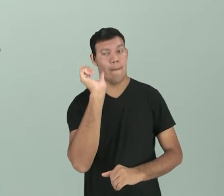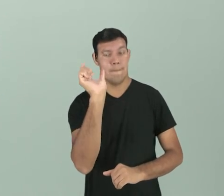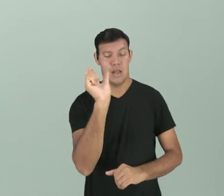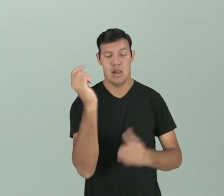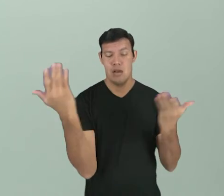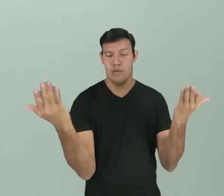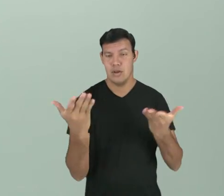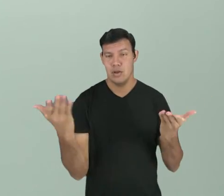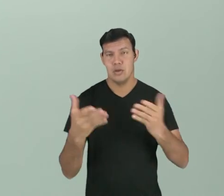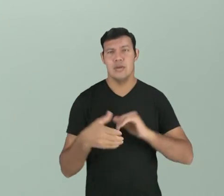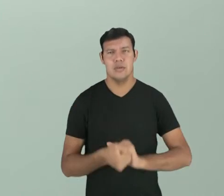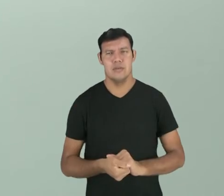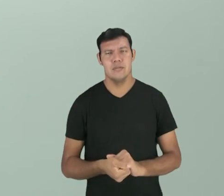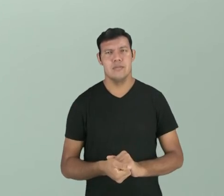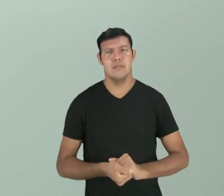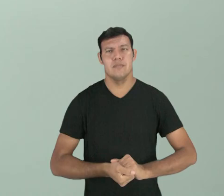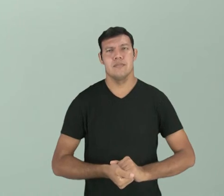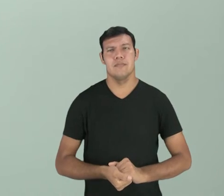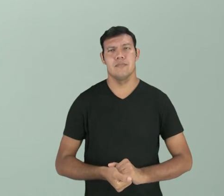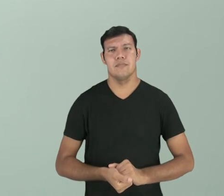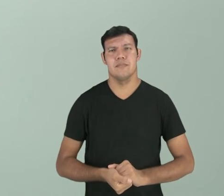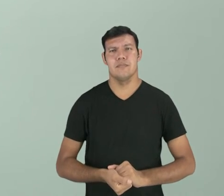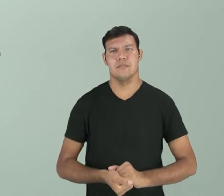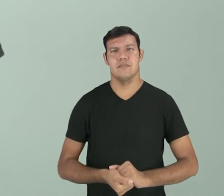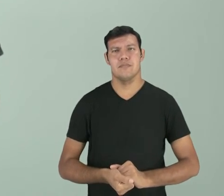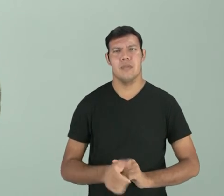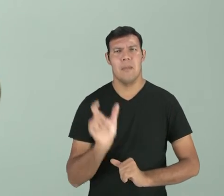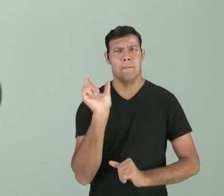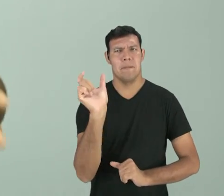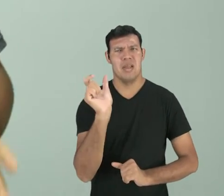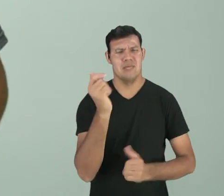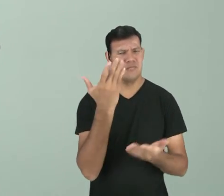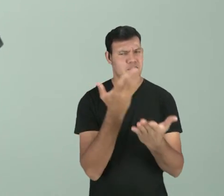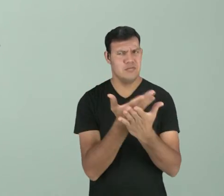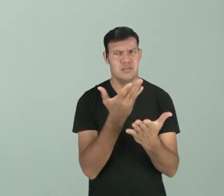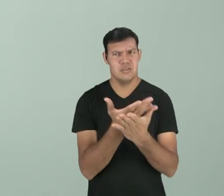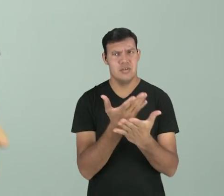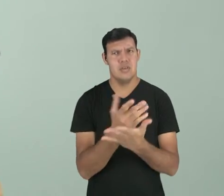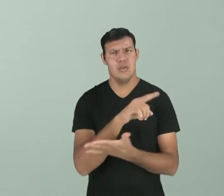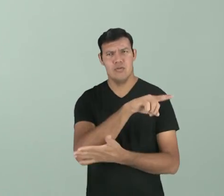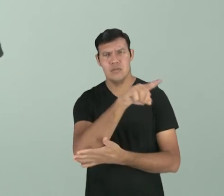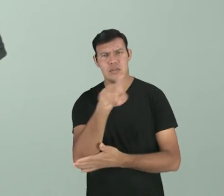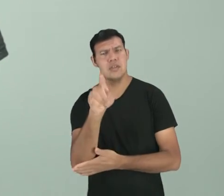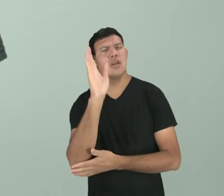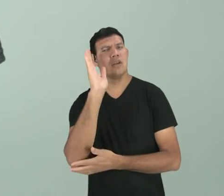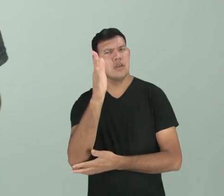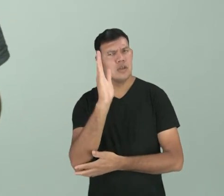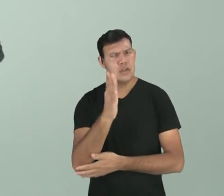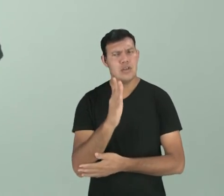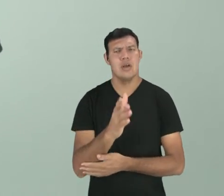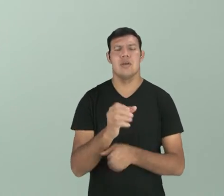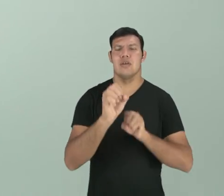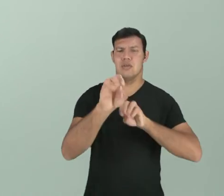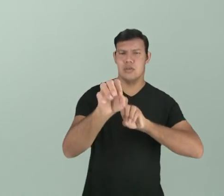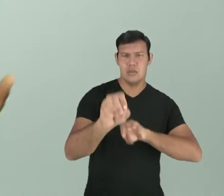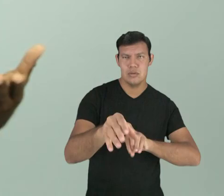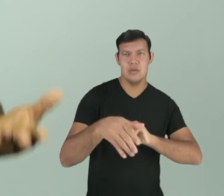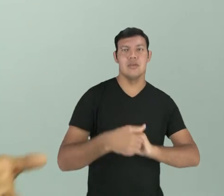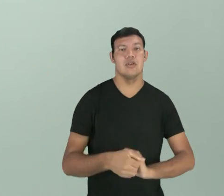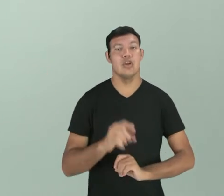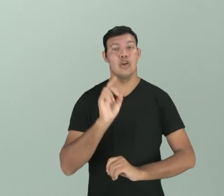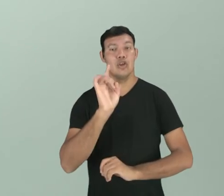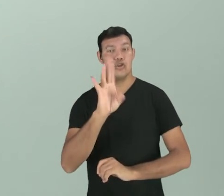foram falados aí, não são termos que não foi estudado, né? Vocês já viram, os professores já passaram,